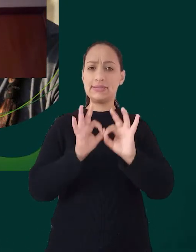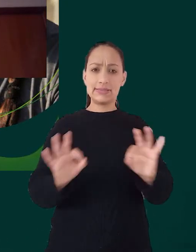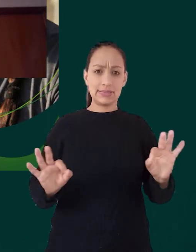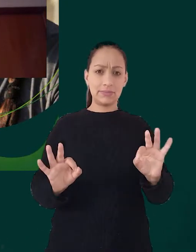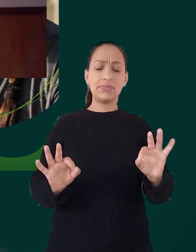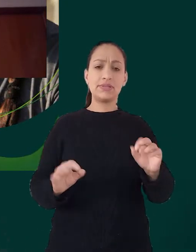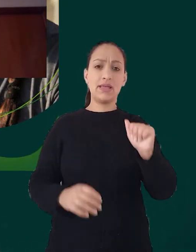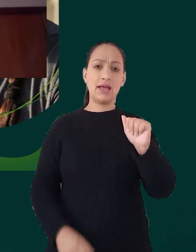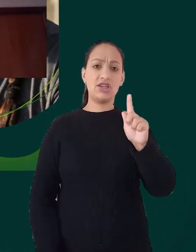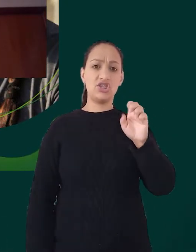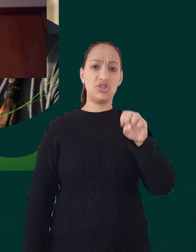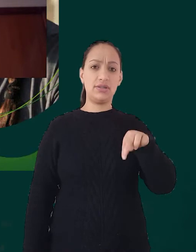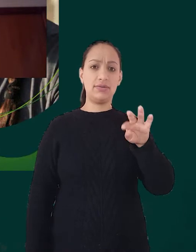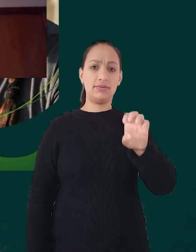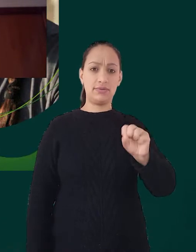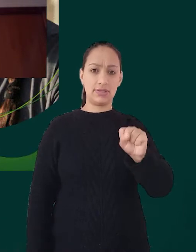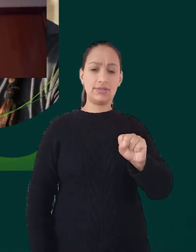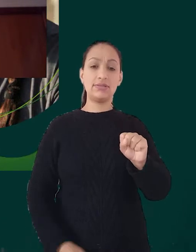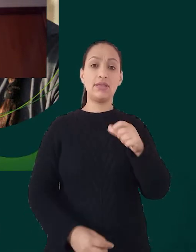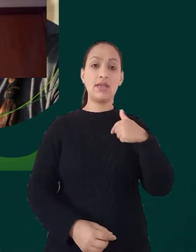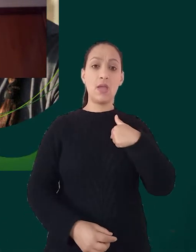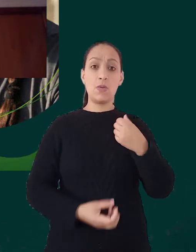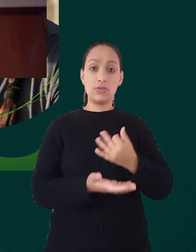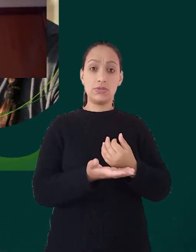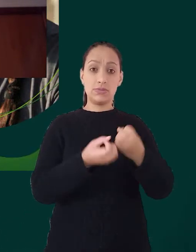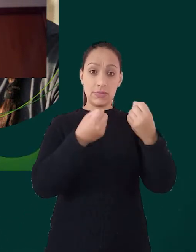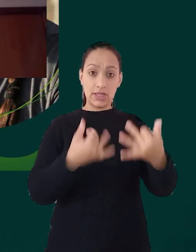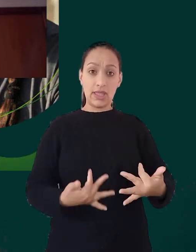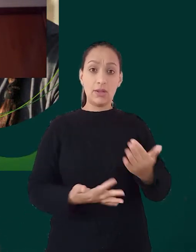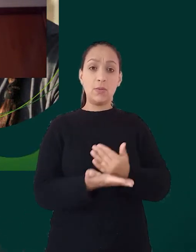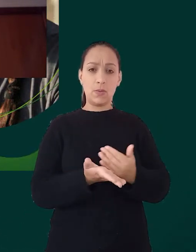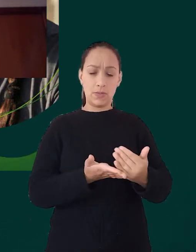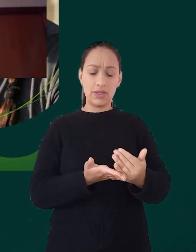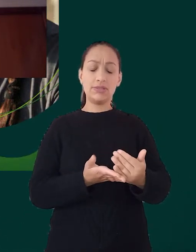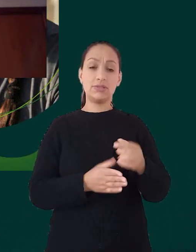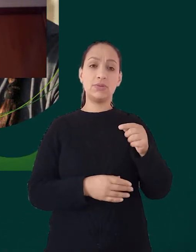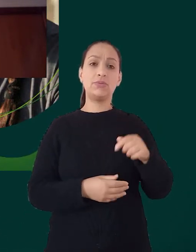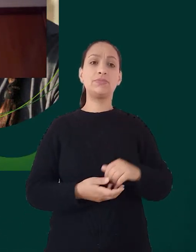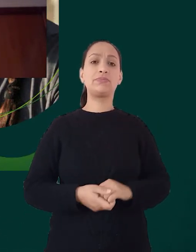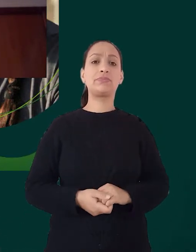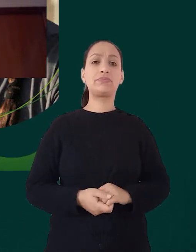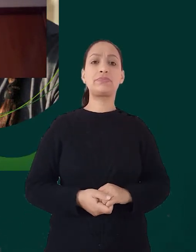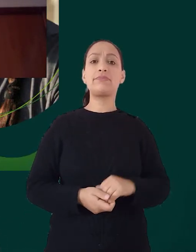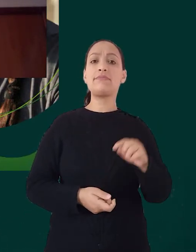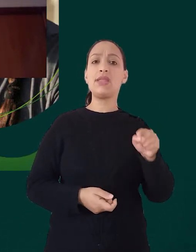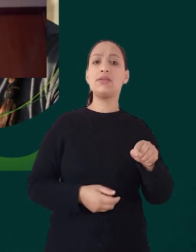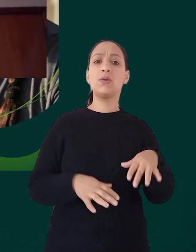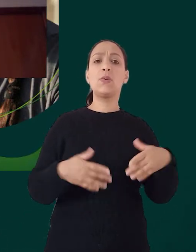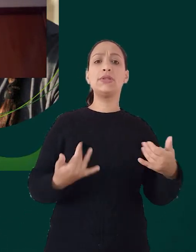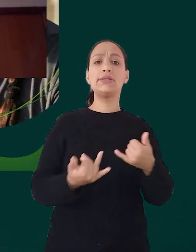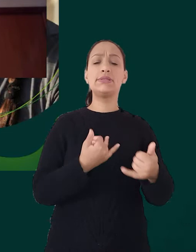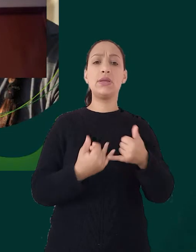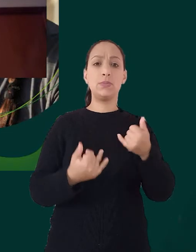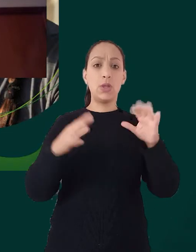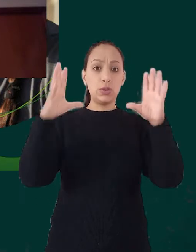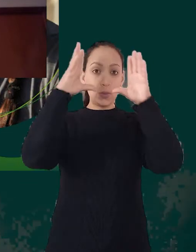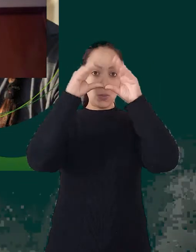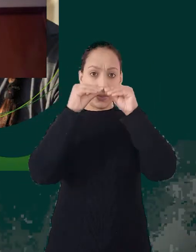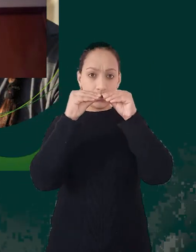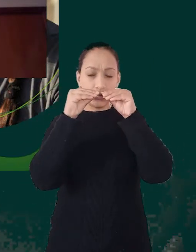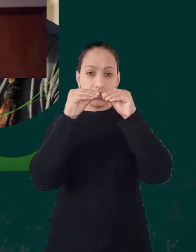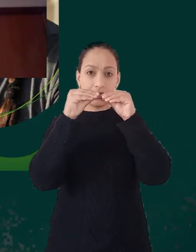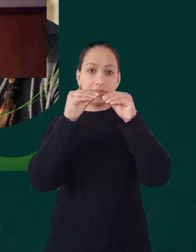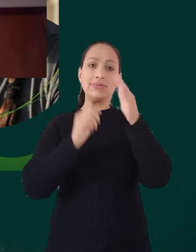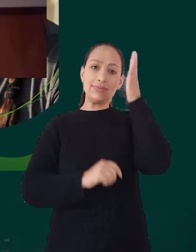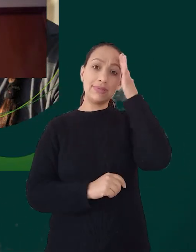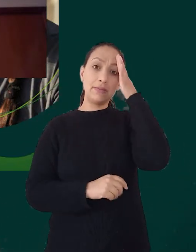esses agentes, como eu estava falando ali no início, que provavelmente quando cai a noite, tu sabe que tu